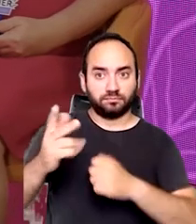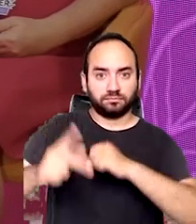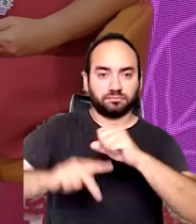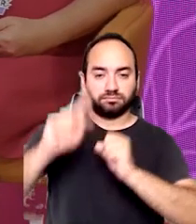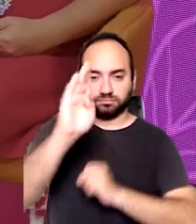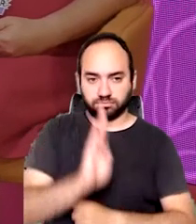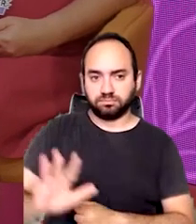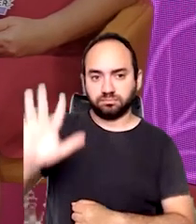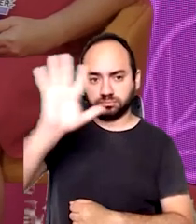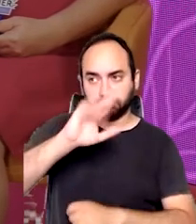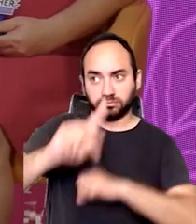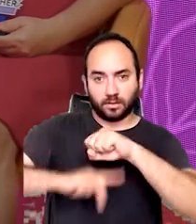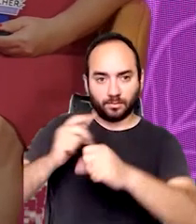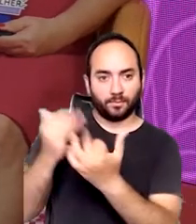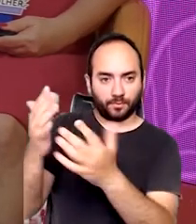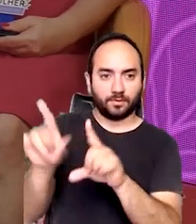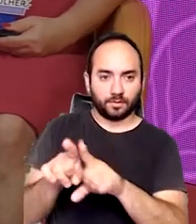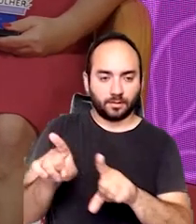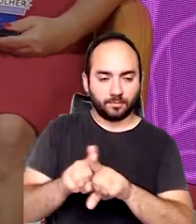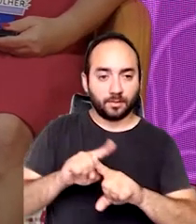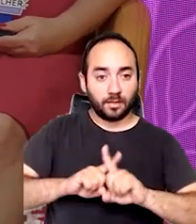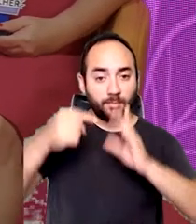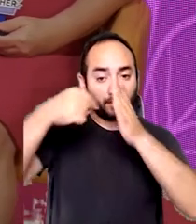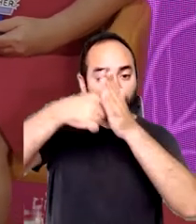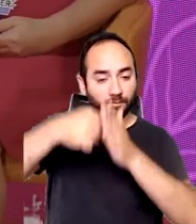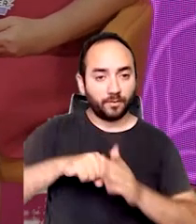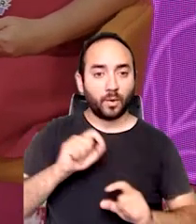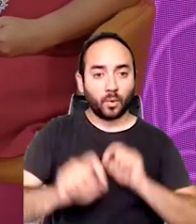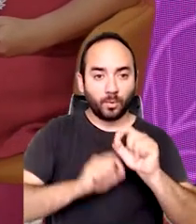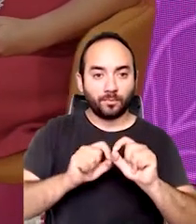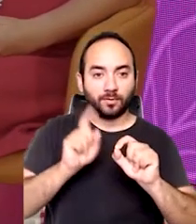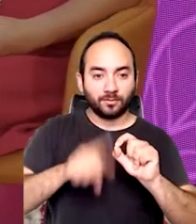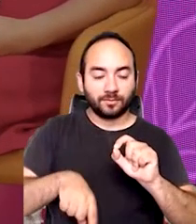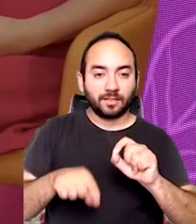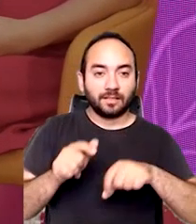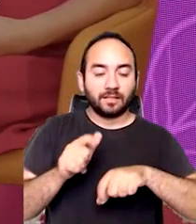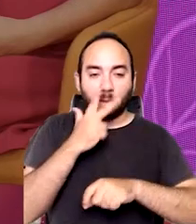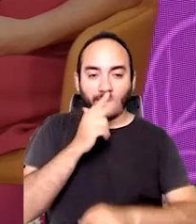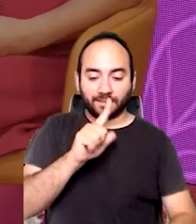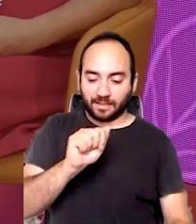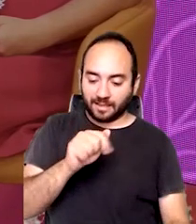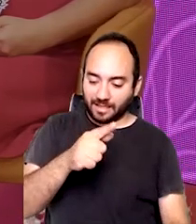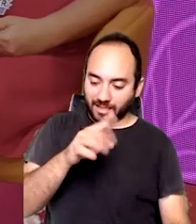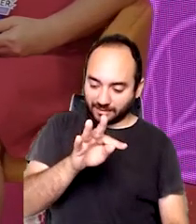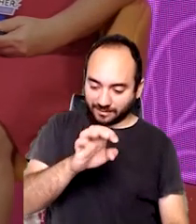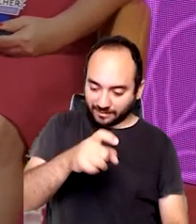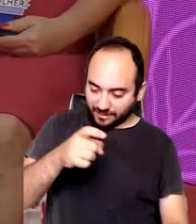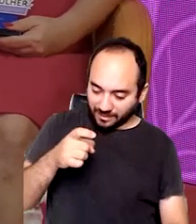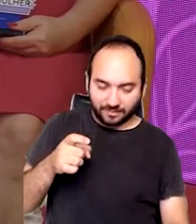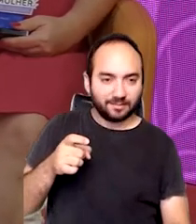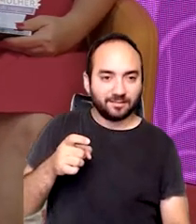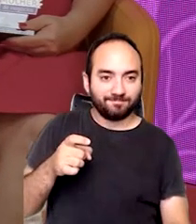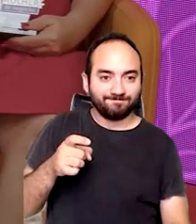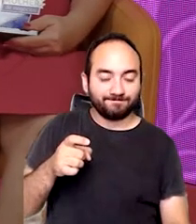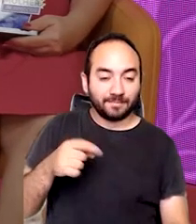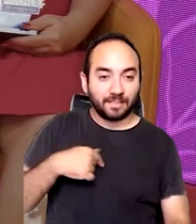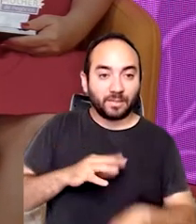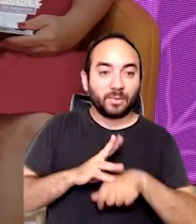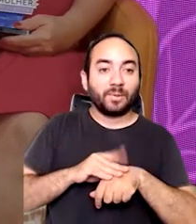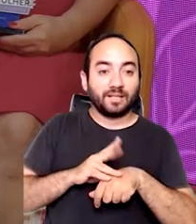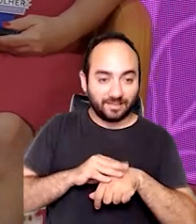de empresas multinacionais mas também me descobri alérgica ao látex o que que isso significa